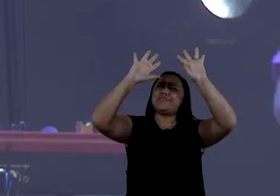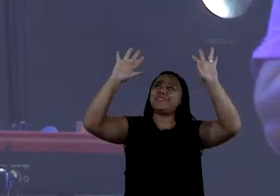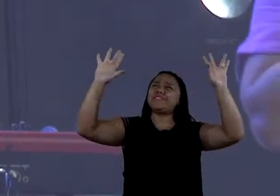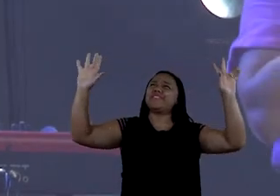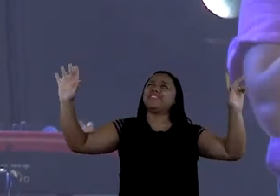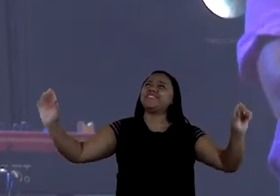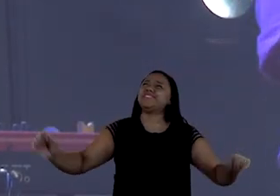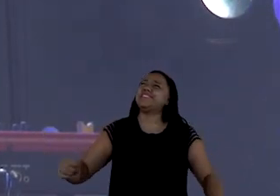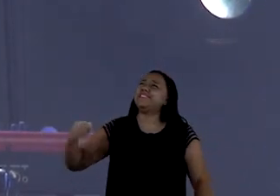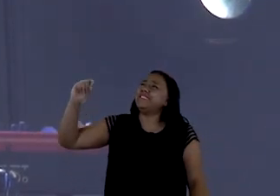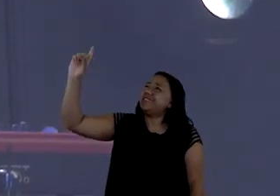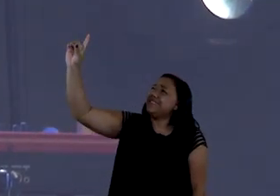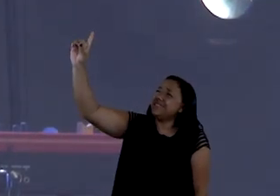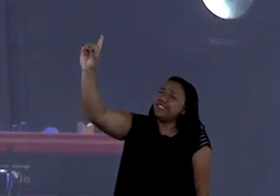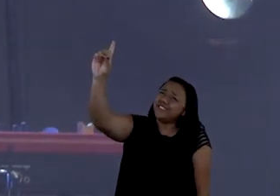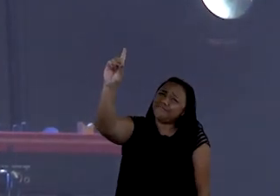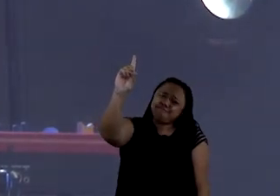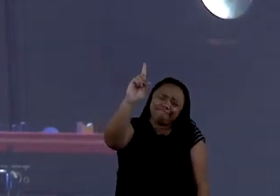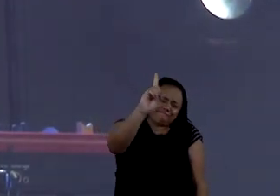tua habitação, Altíssimo.